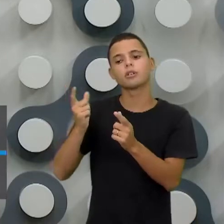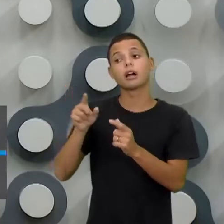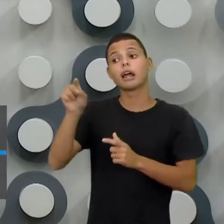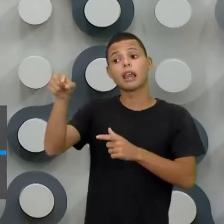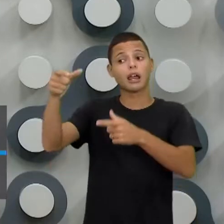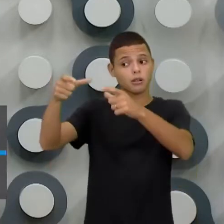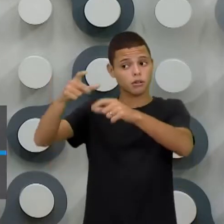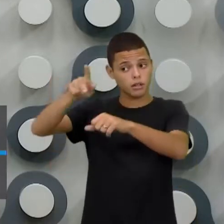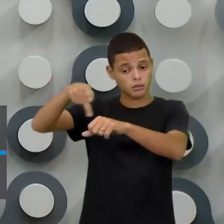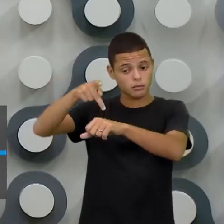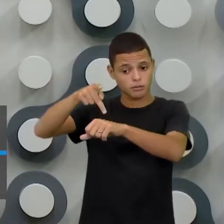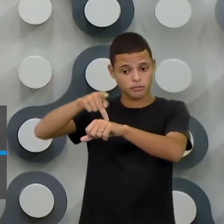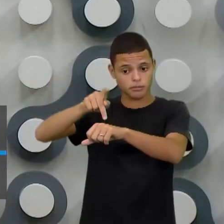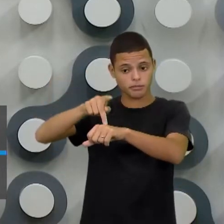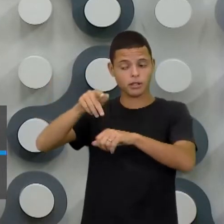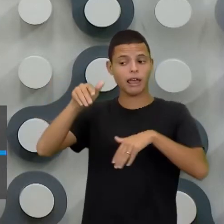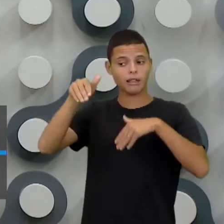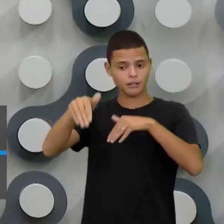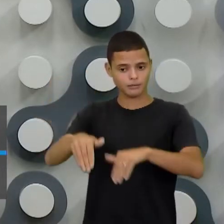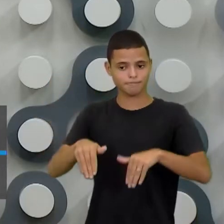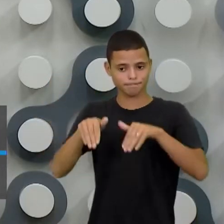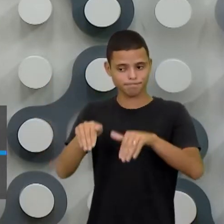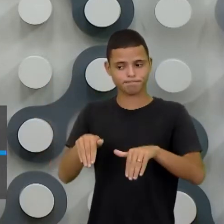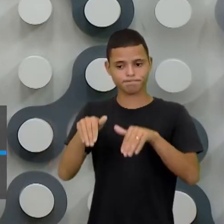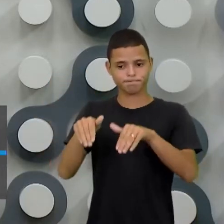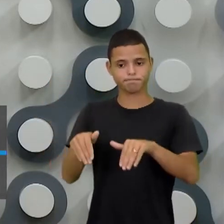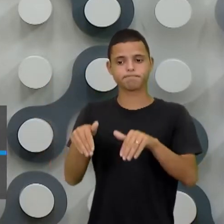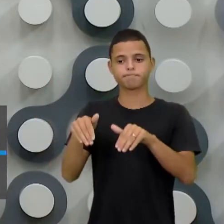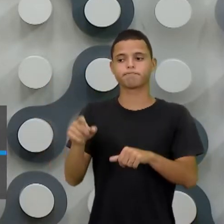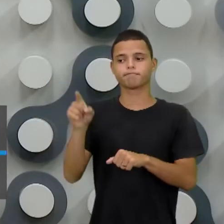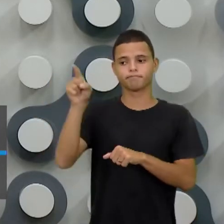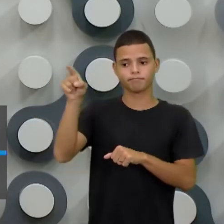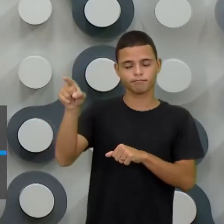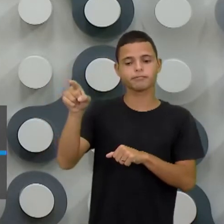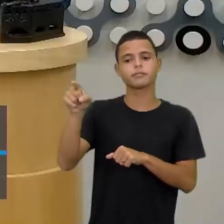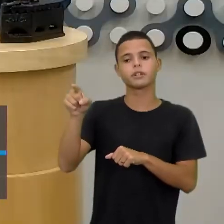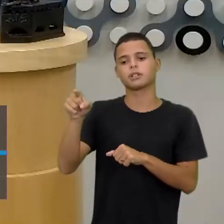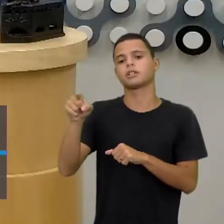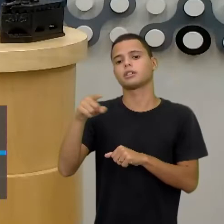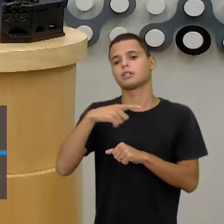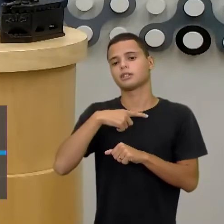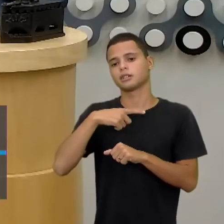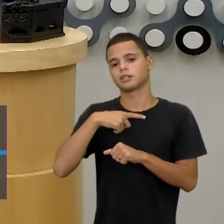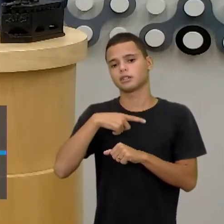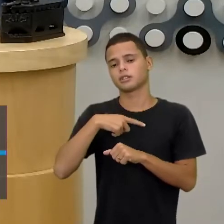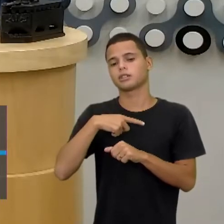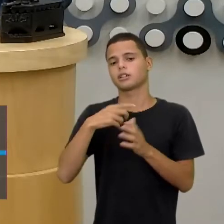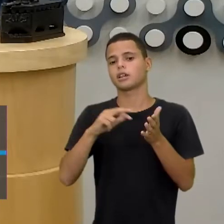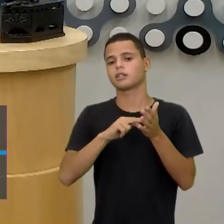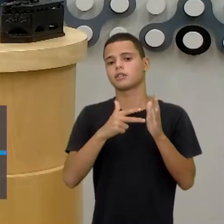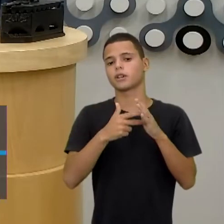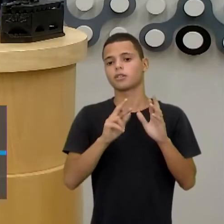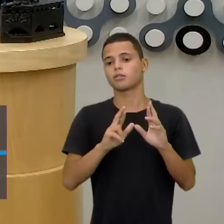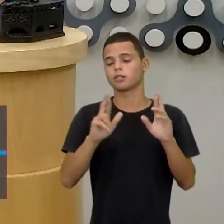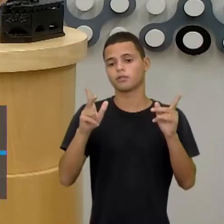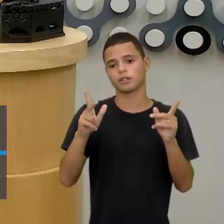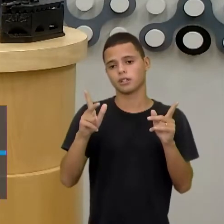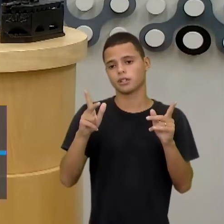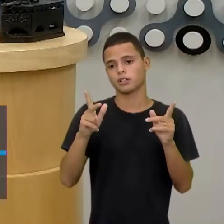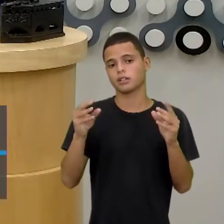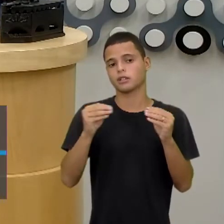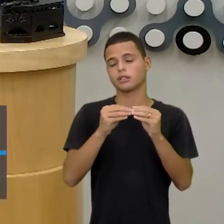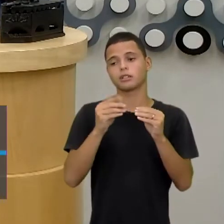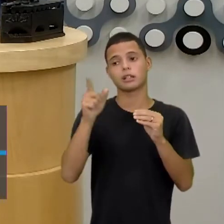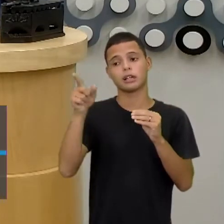a semântica, claro, num contexto informal, tá? Tô falando tudo aqui informal, já tem essa outra conotação. Então, a